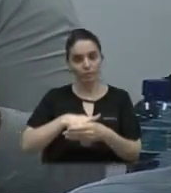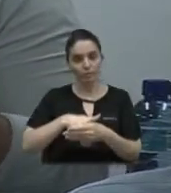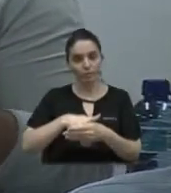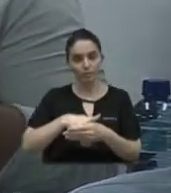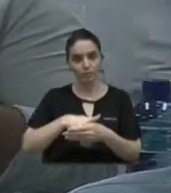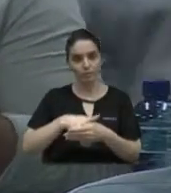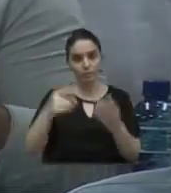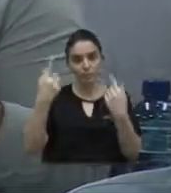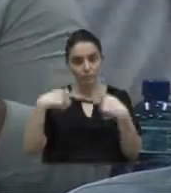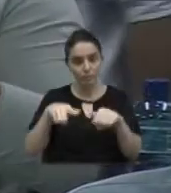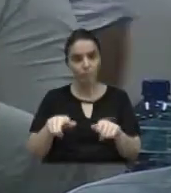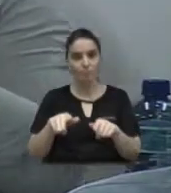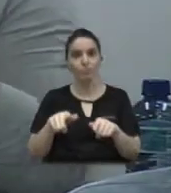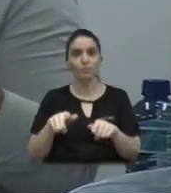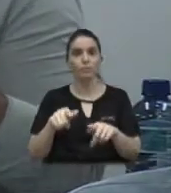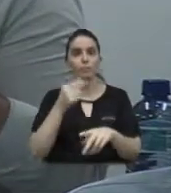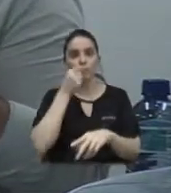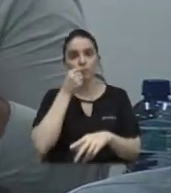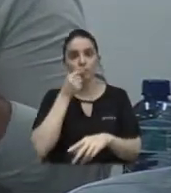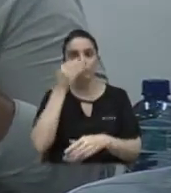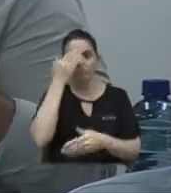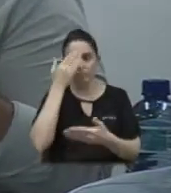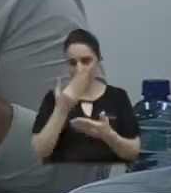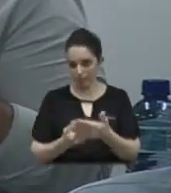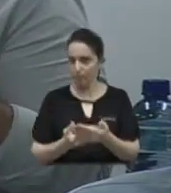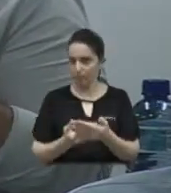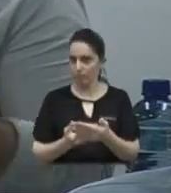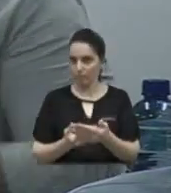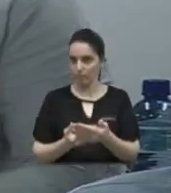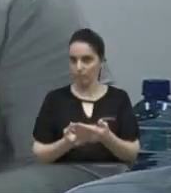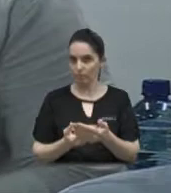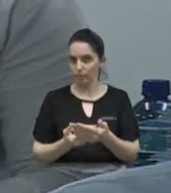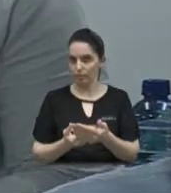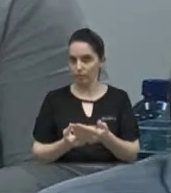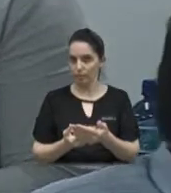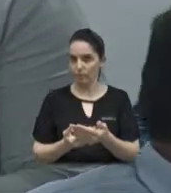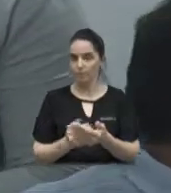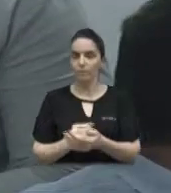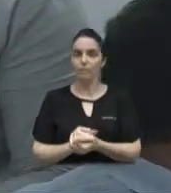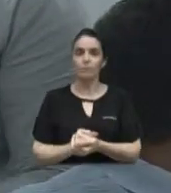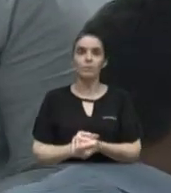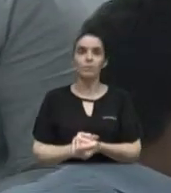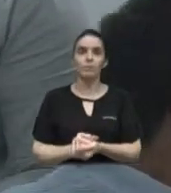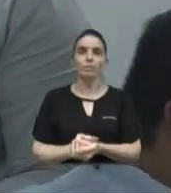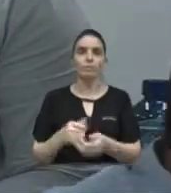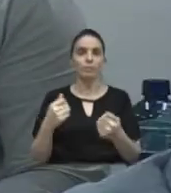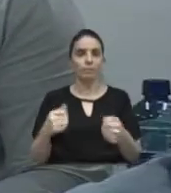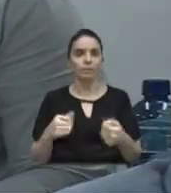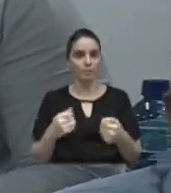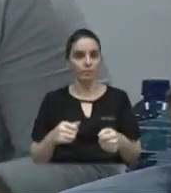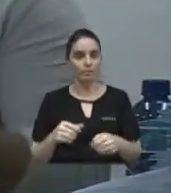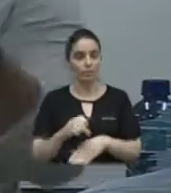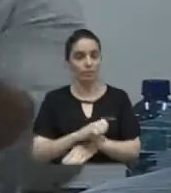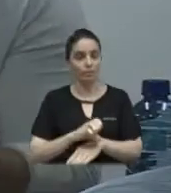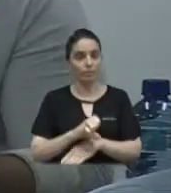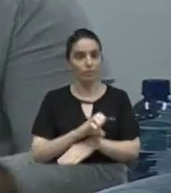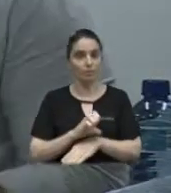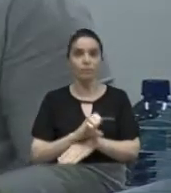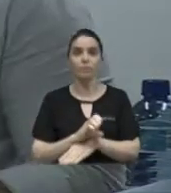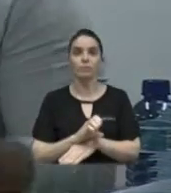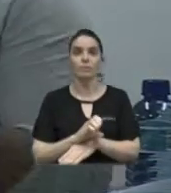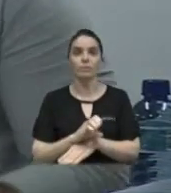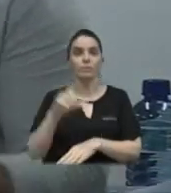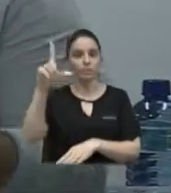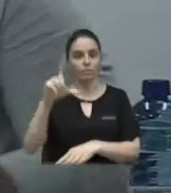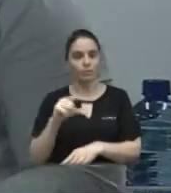vai contra aquilo que eu acredito, que a intervenção mínima de Estado é o que traz